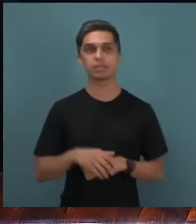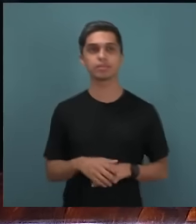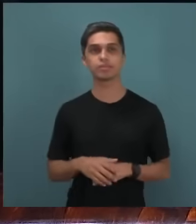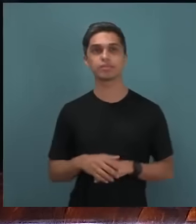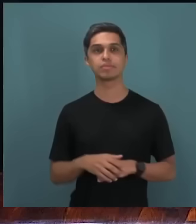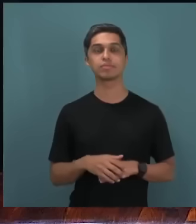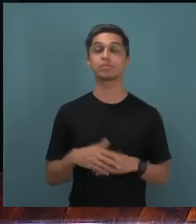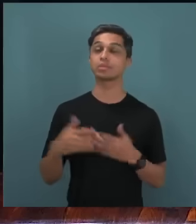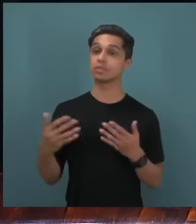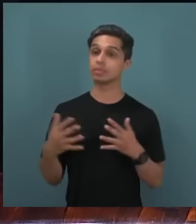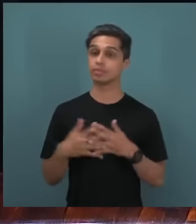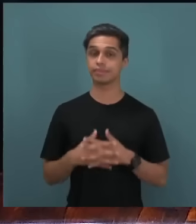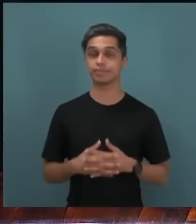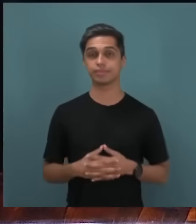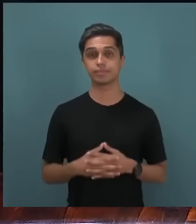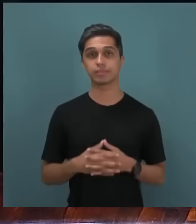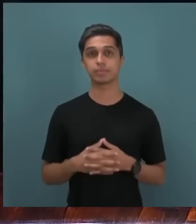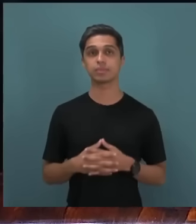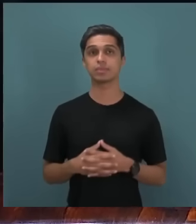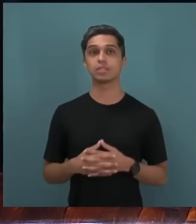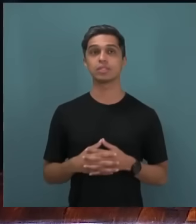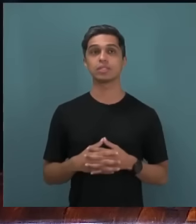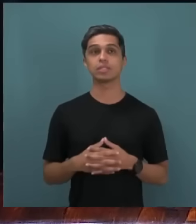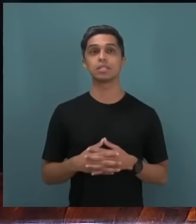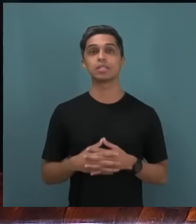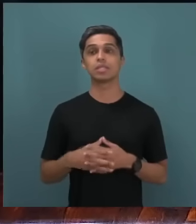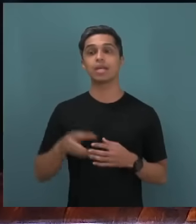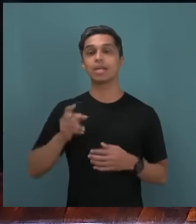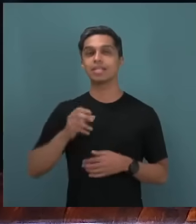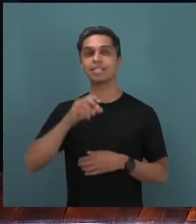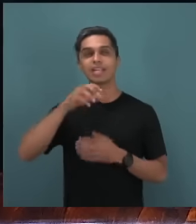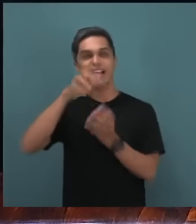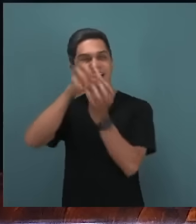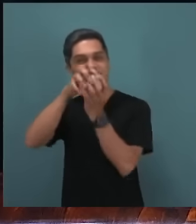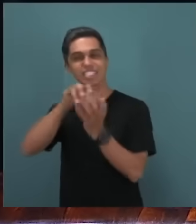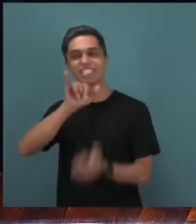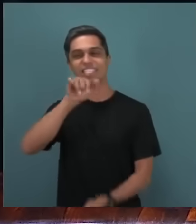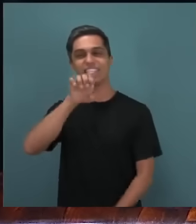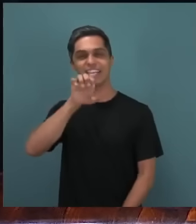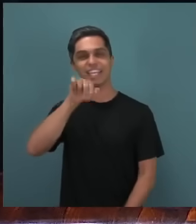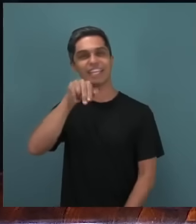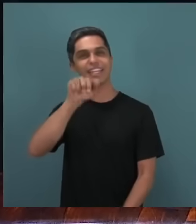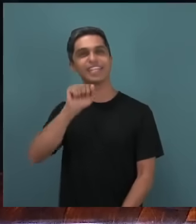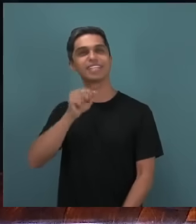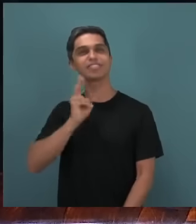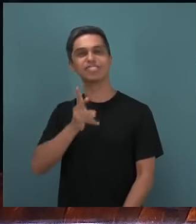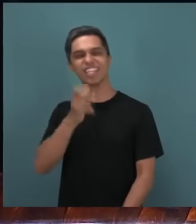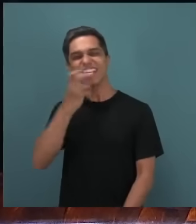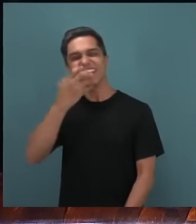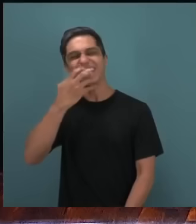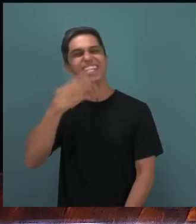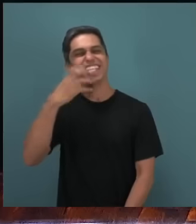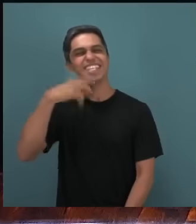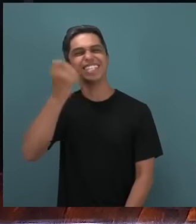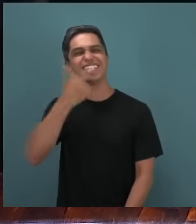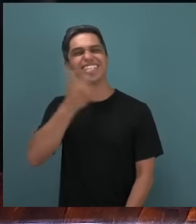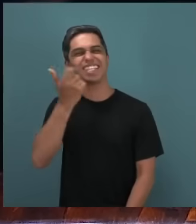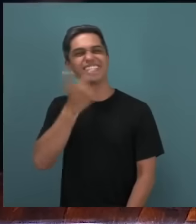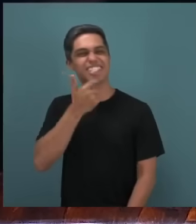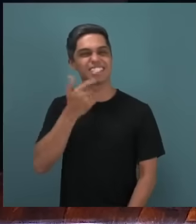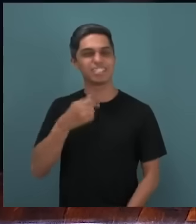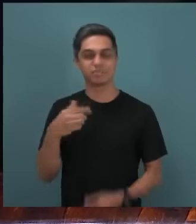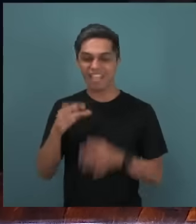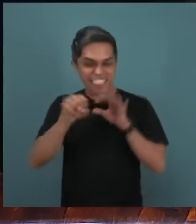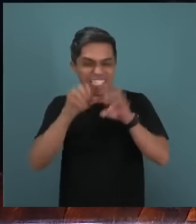enquanto isso, as hienas seguem rindo, saboreando o banquete que lhes